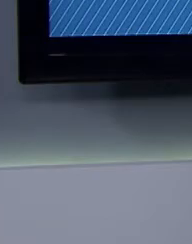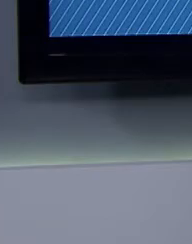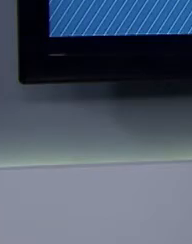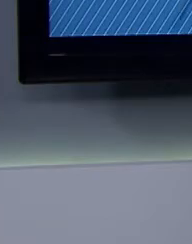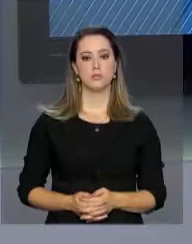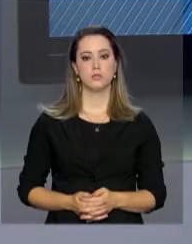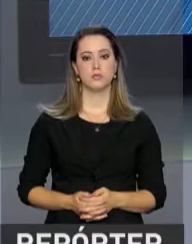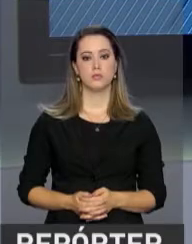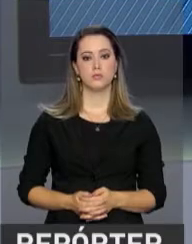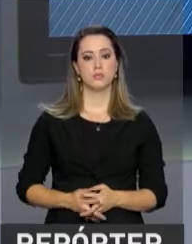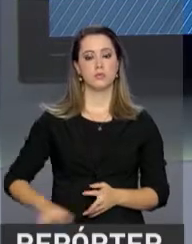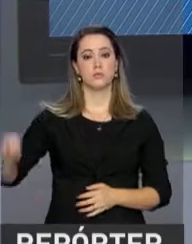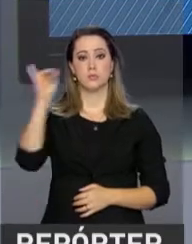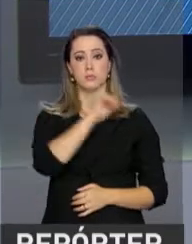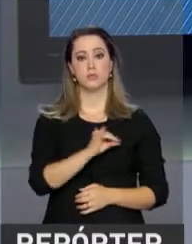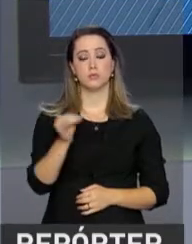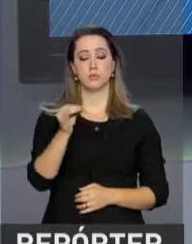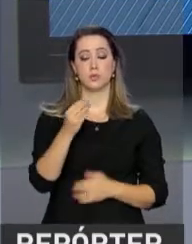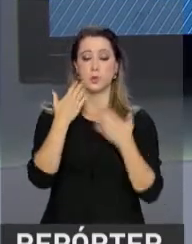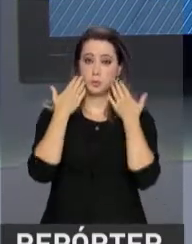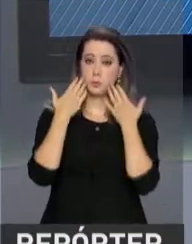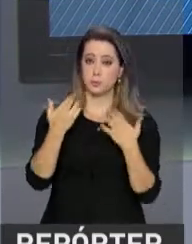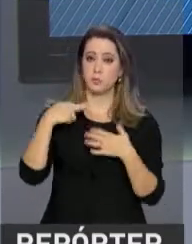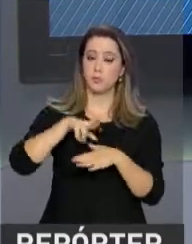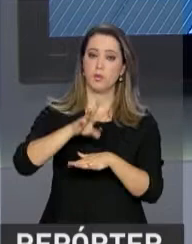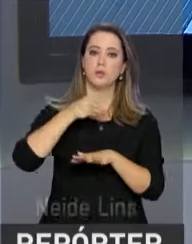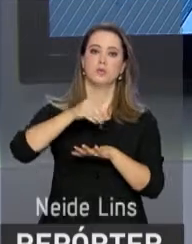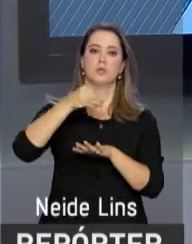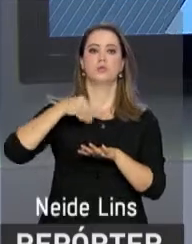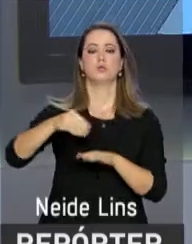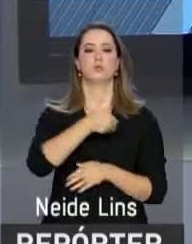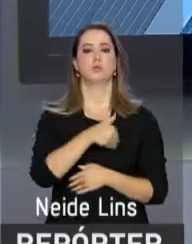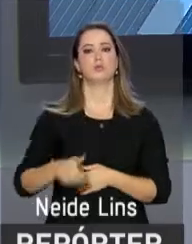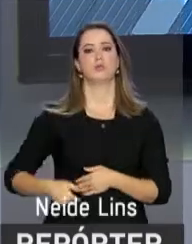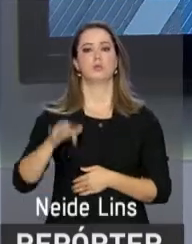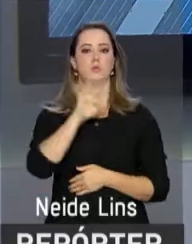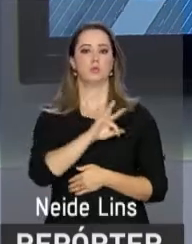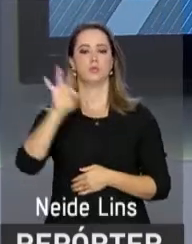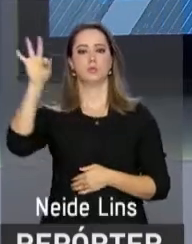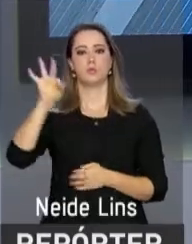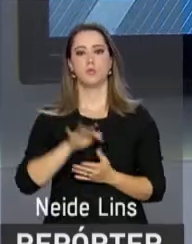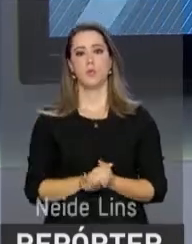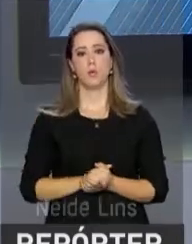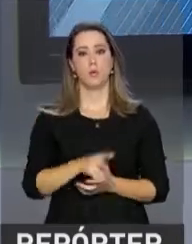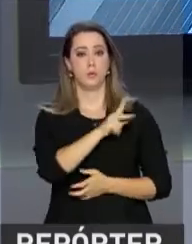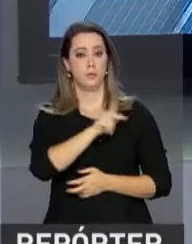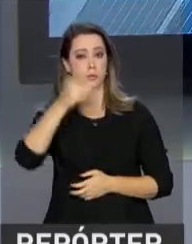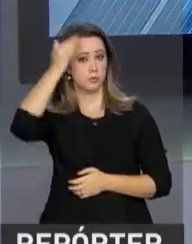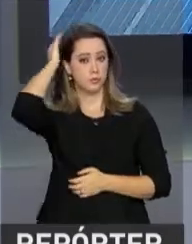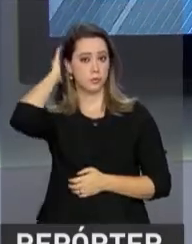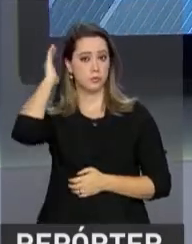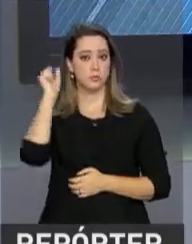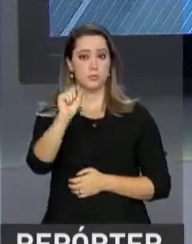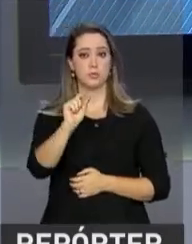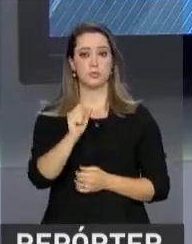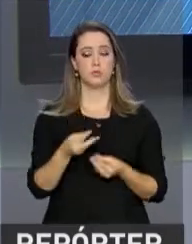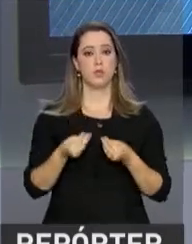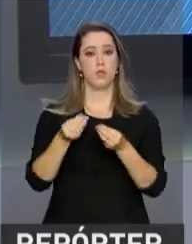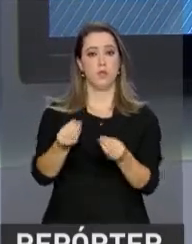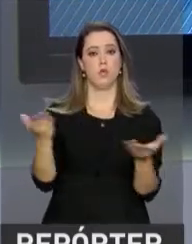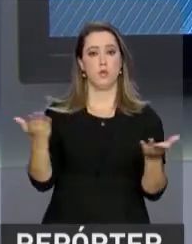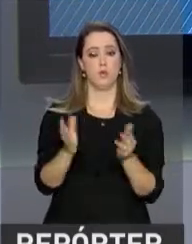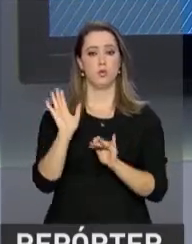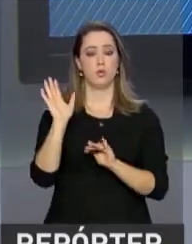olá boa tarde começa agora o repórter nbr com as notícias do governo federal o presidente michel temer e envia nesta